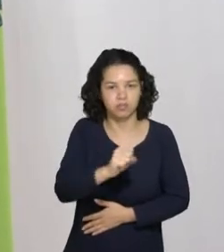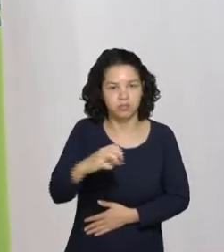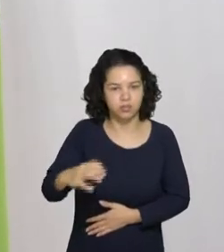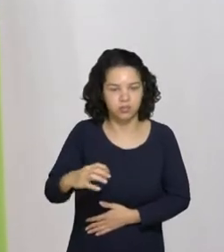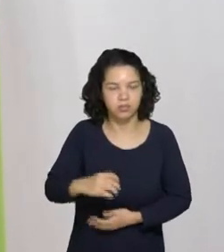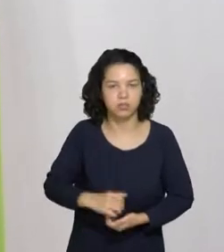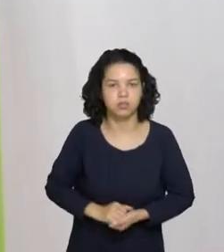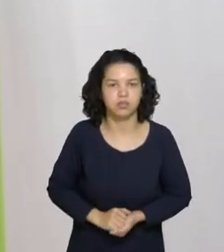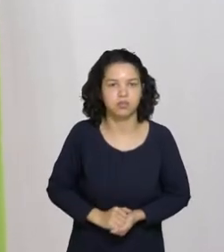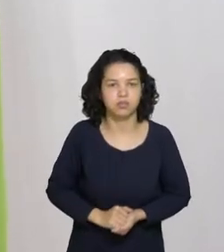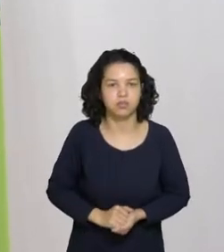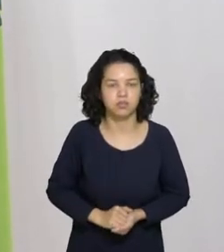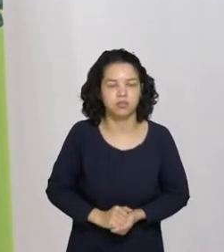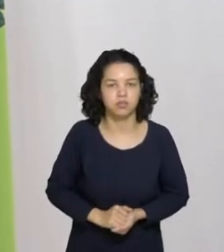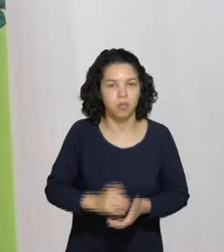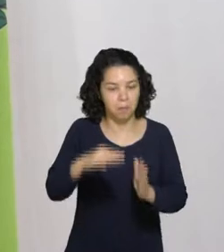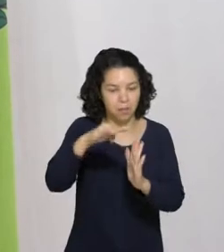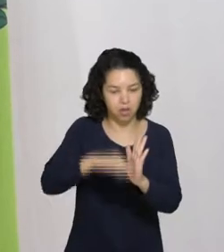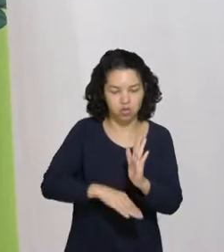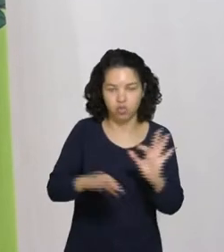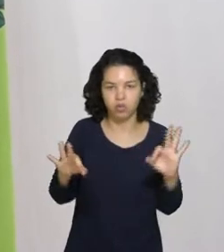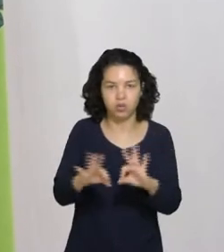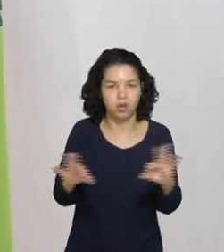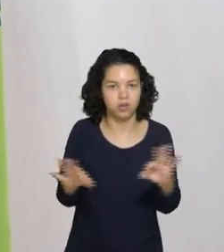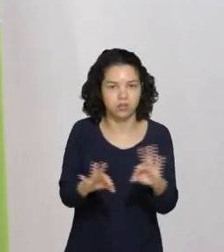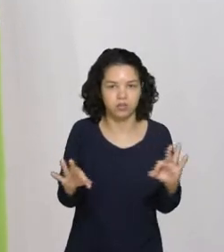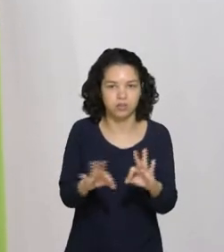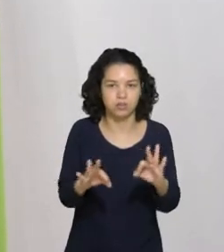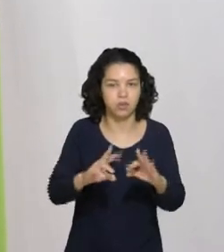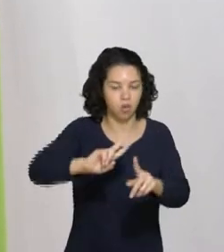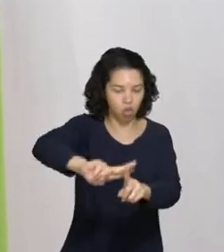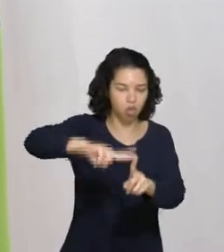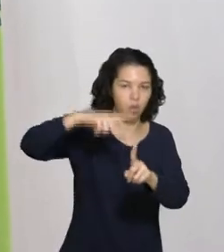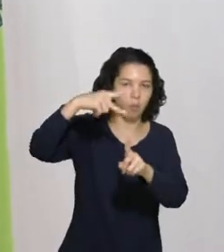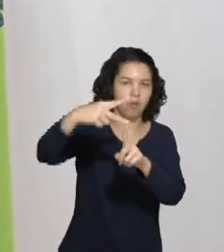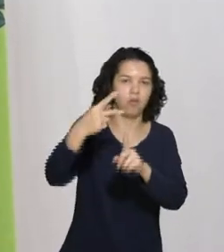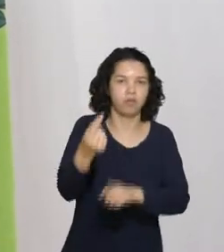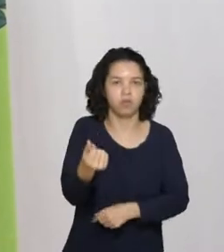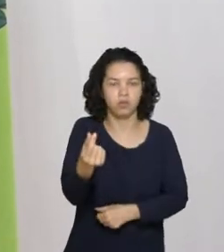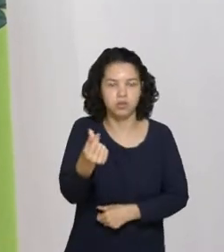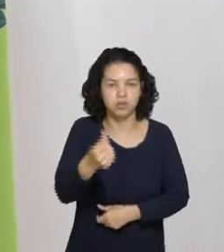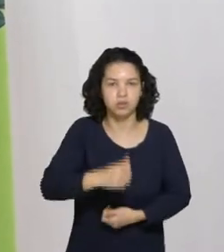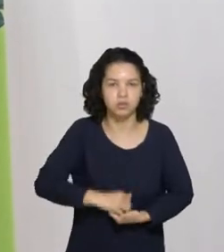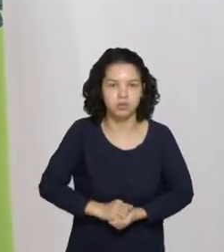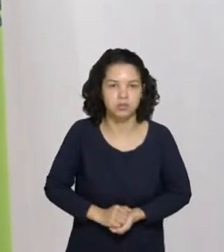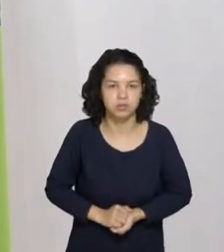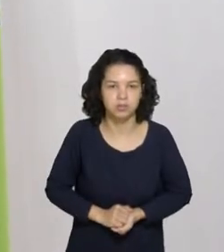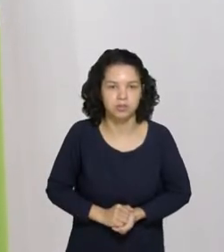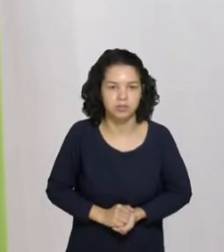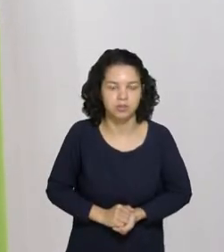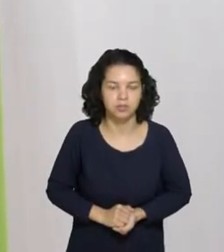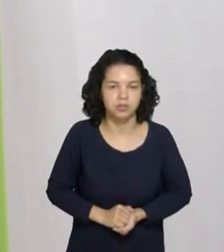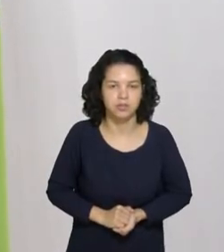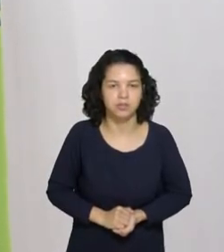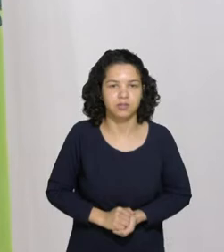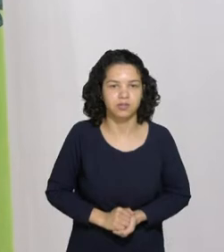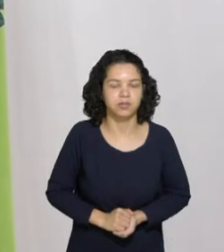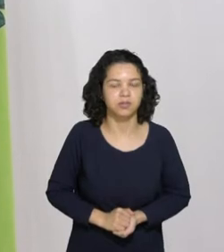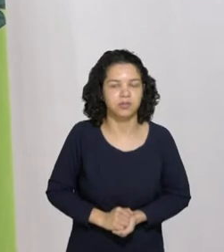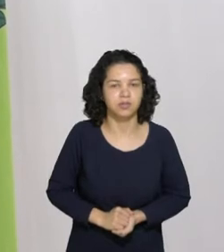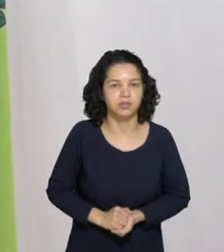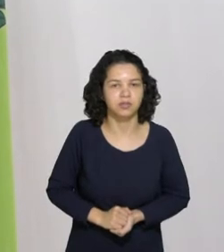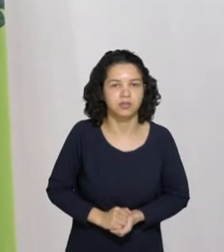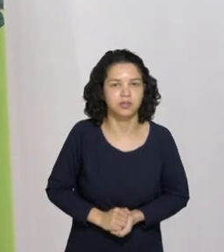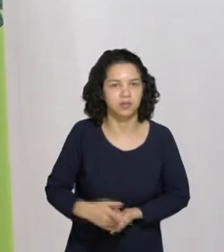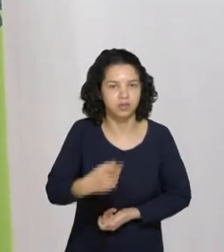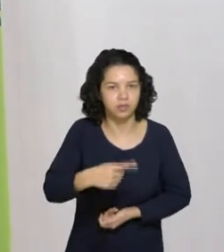baixou, como dobrou de preço. Então, isso aí